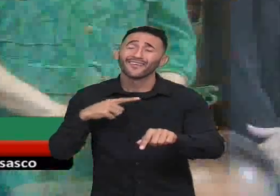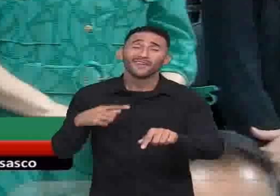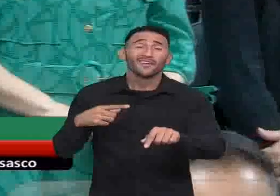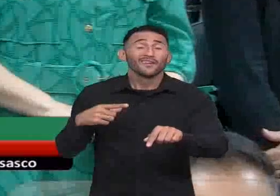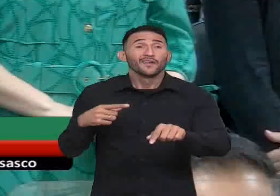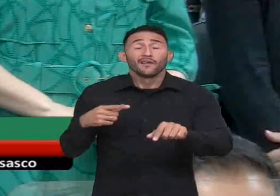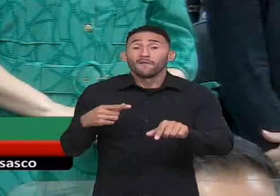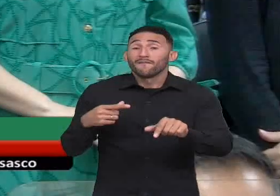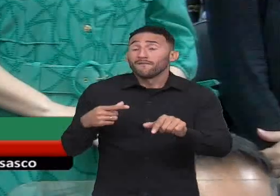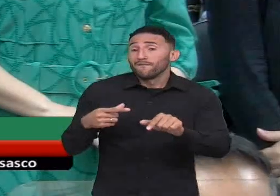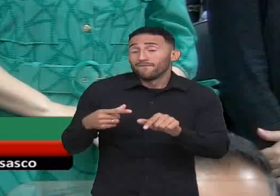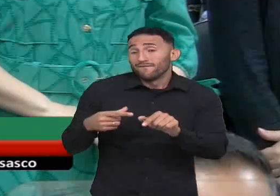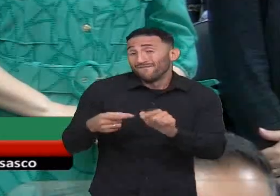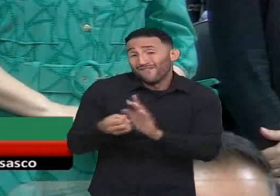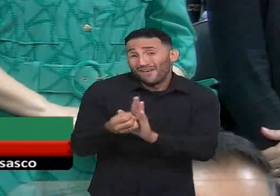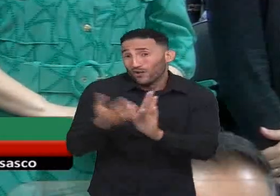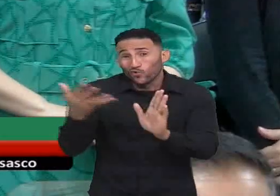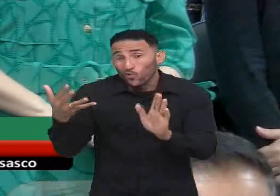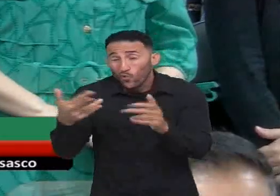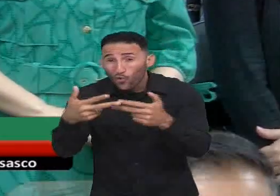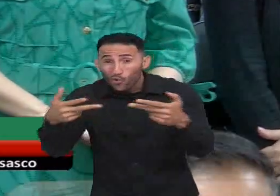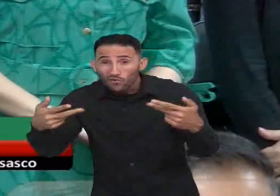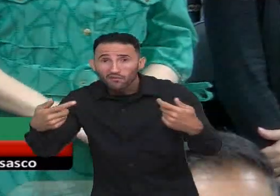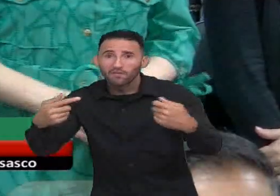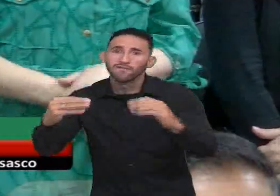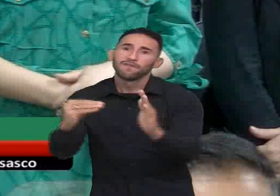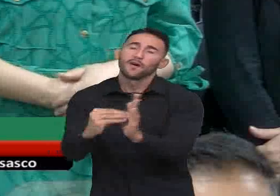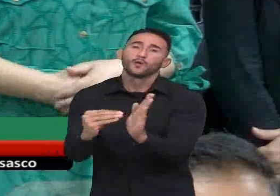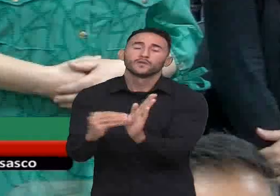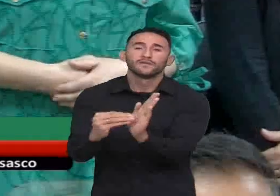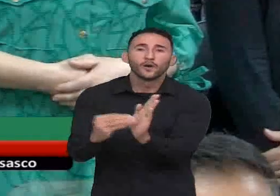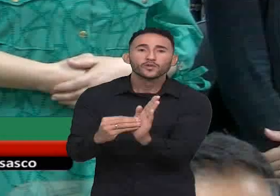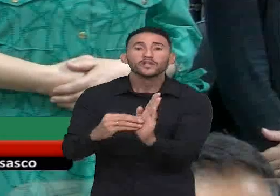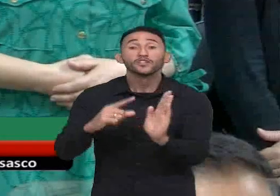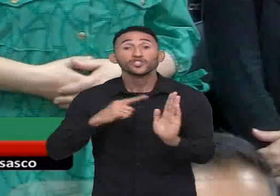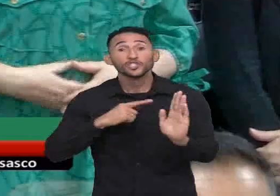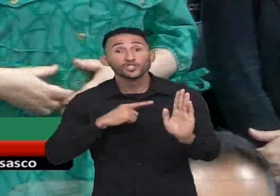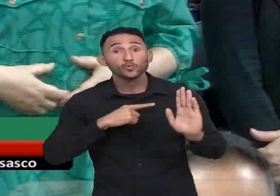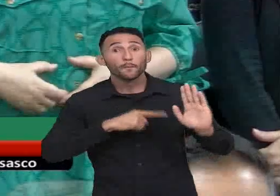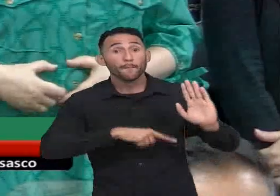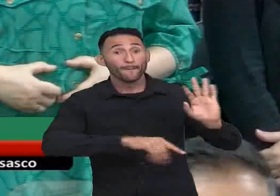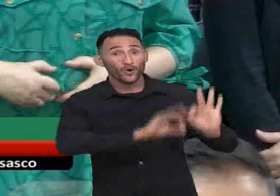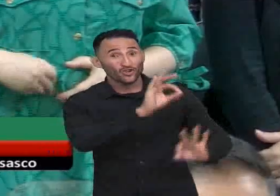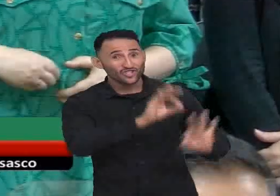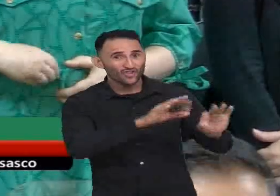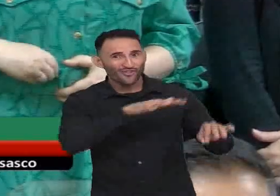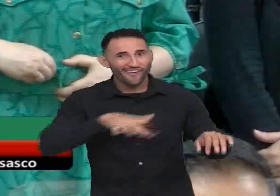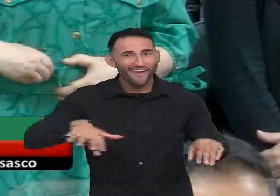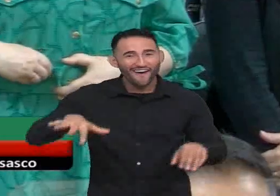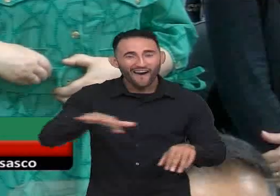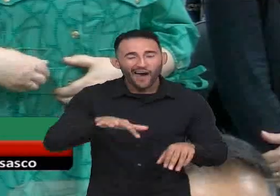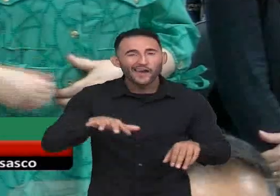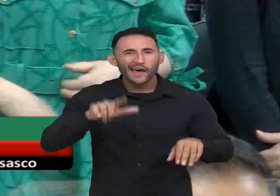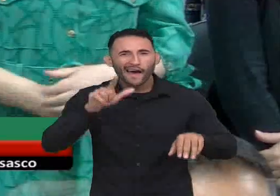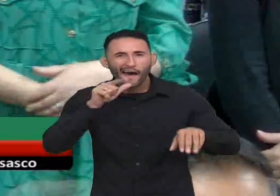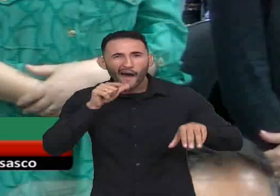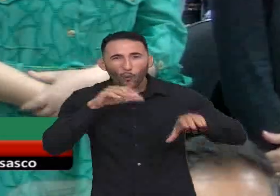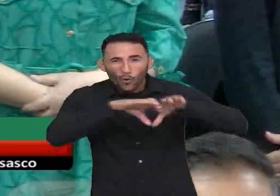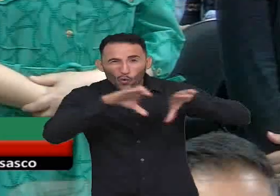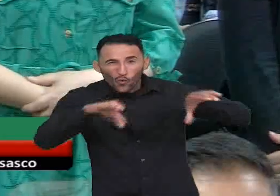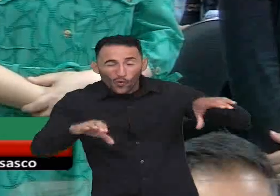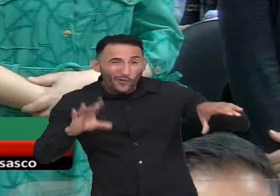muitas coisas ainda que a Sabesp precisa concluir. A gente estava com aquele projeto lá na nossa região para captar todo aquele esgoto lá